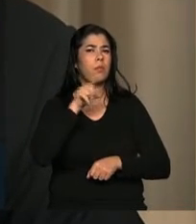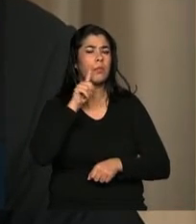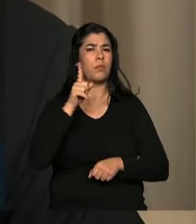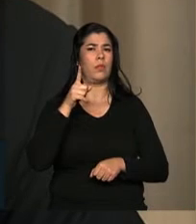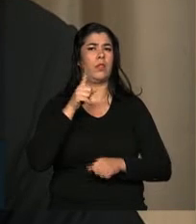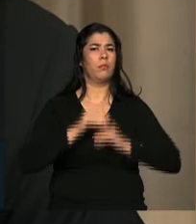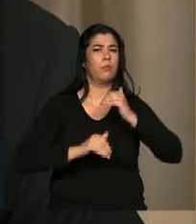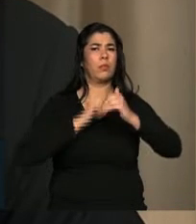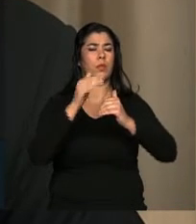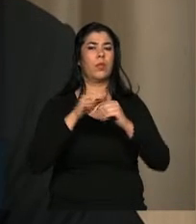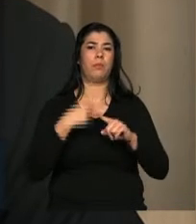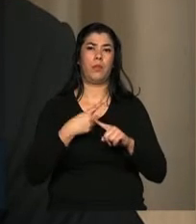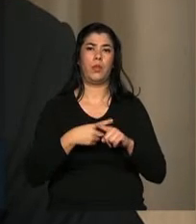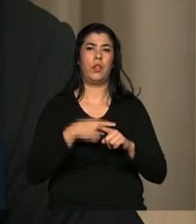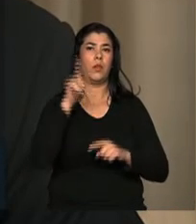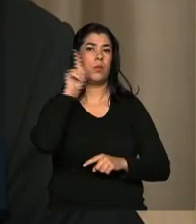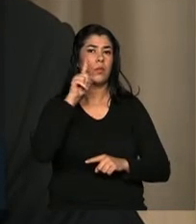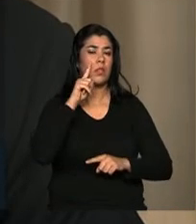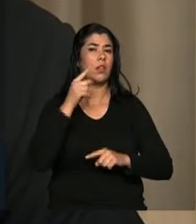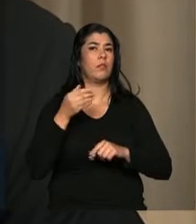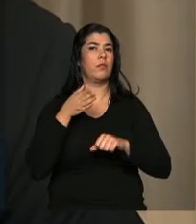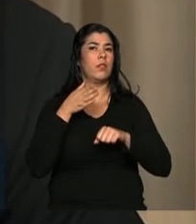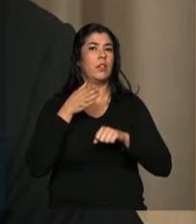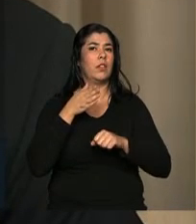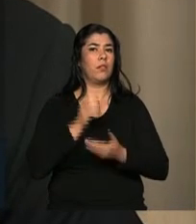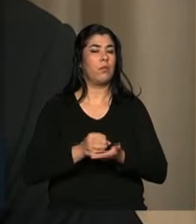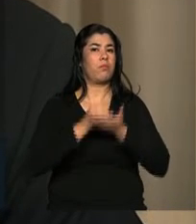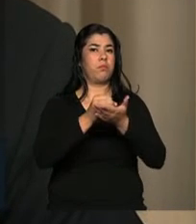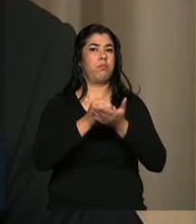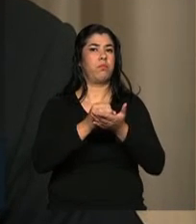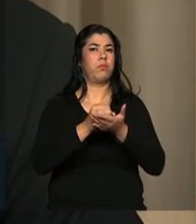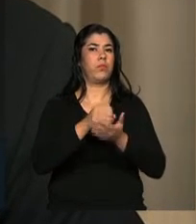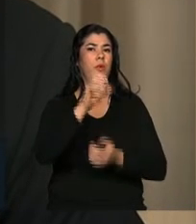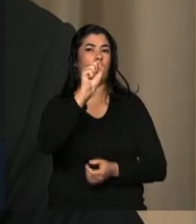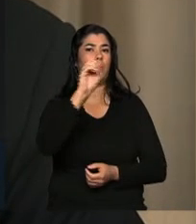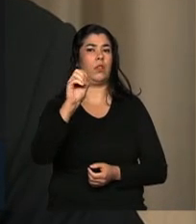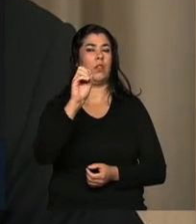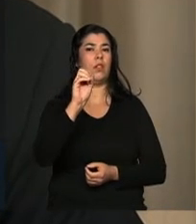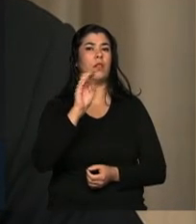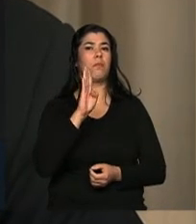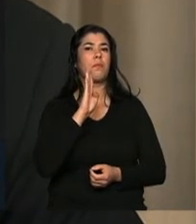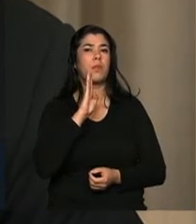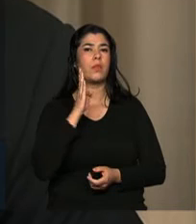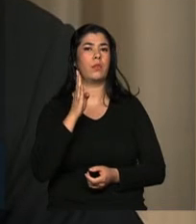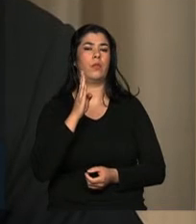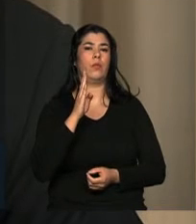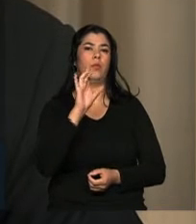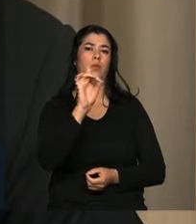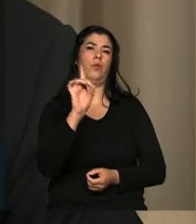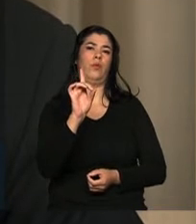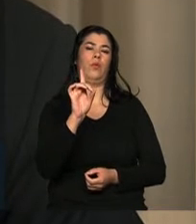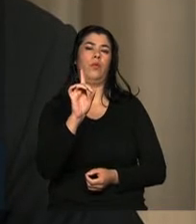o principal investidor no Brasil, com 80 bilhões de dólares. Mais de